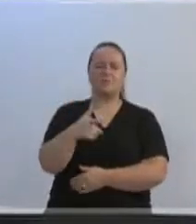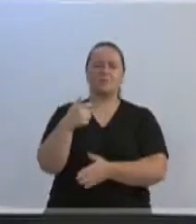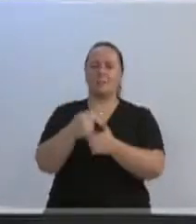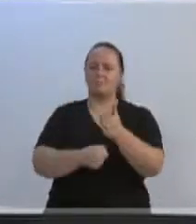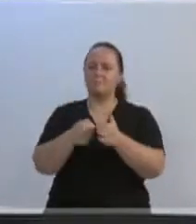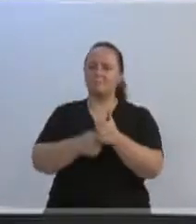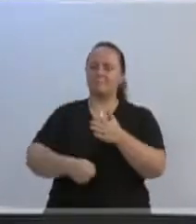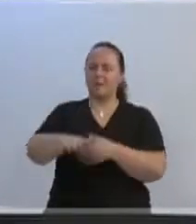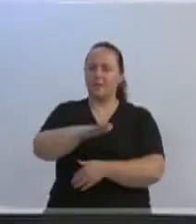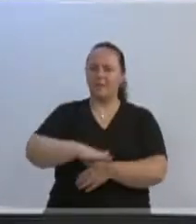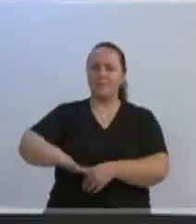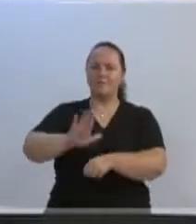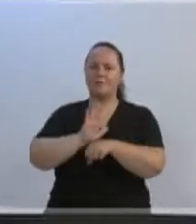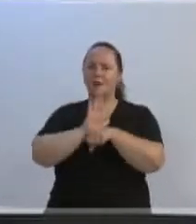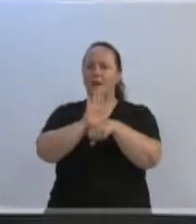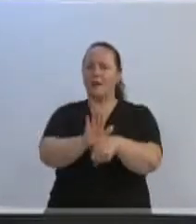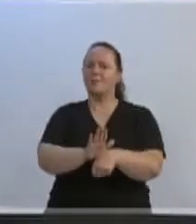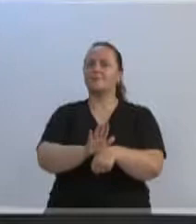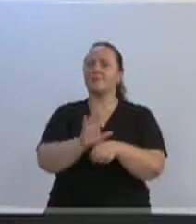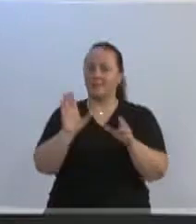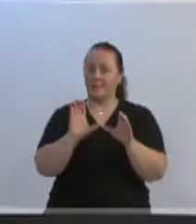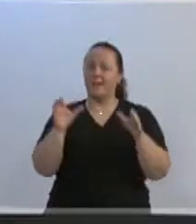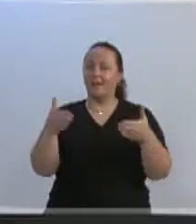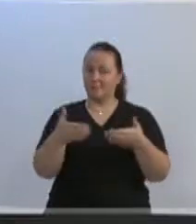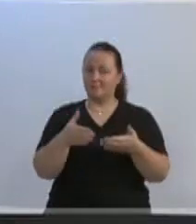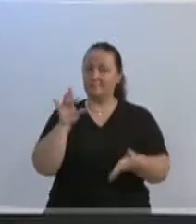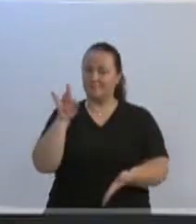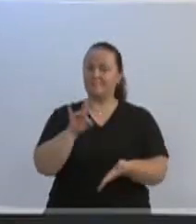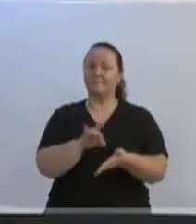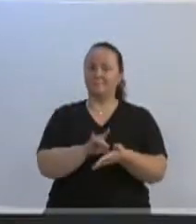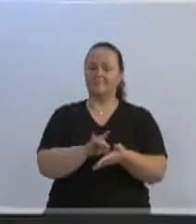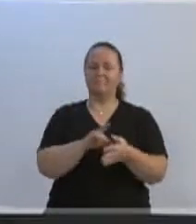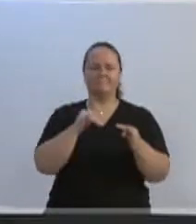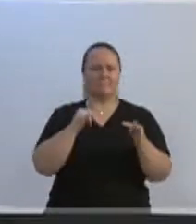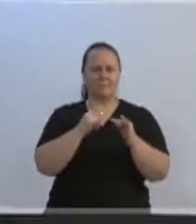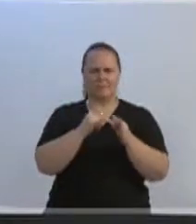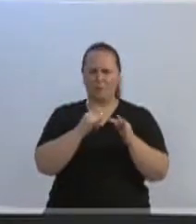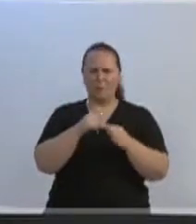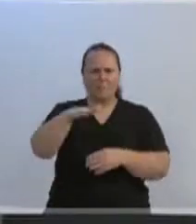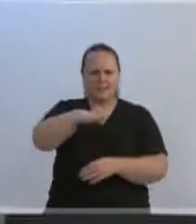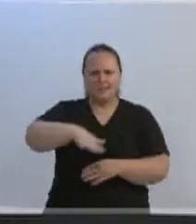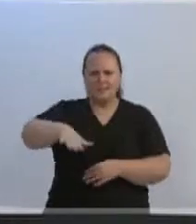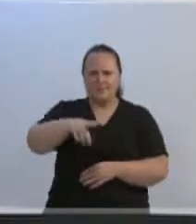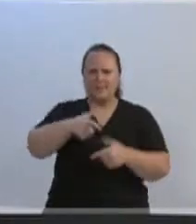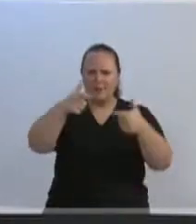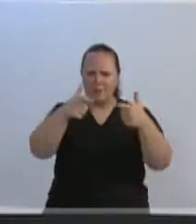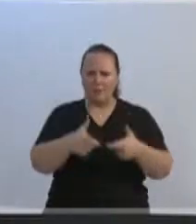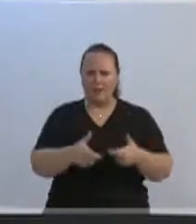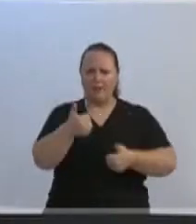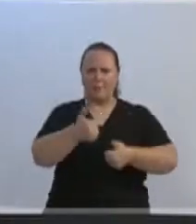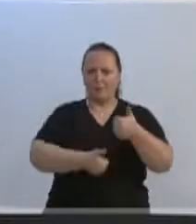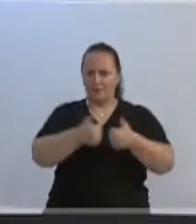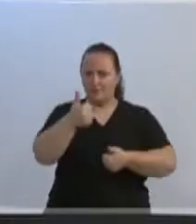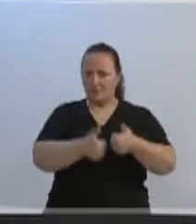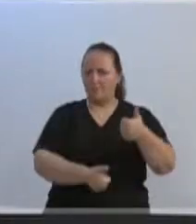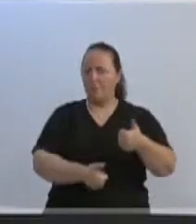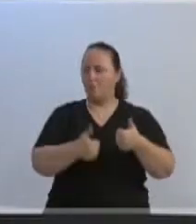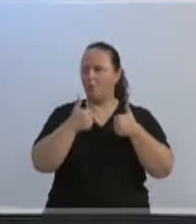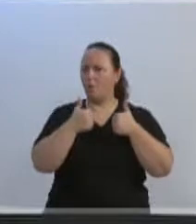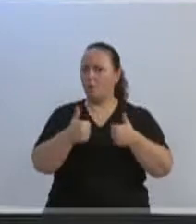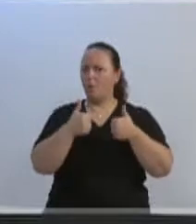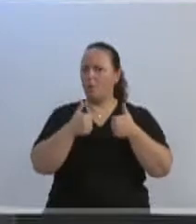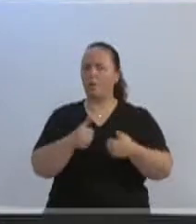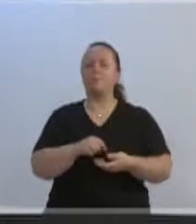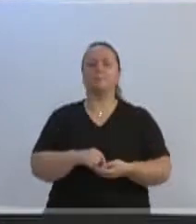região tem ajudado bastante aquela comunidade realmente o grêmio guerreiro 40 anos manteve o futebol mudou em pé não é fácil eu sei que o grêmio joão